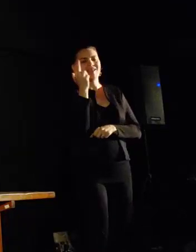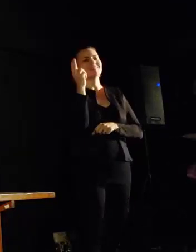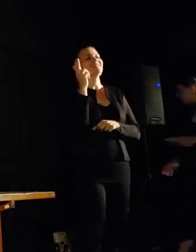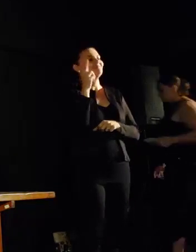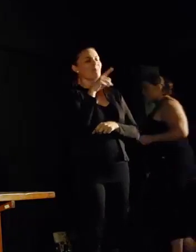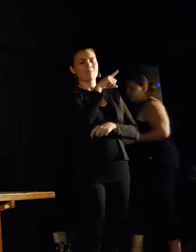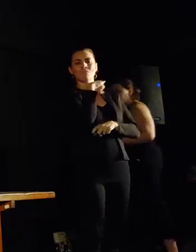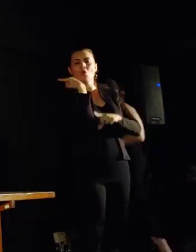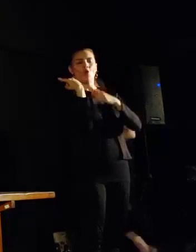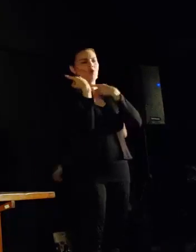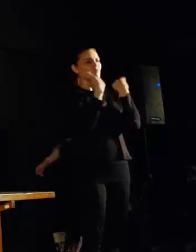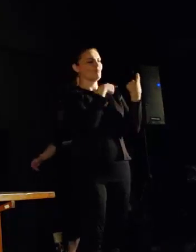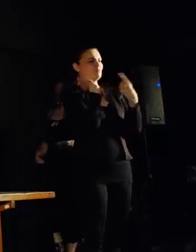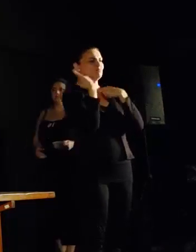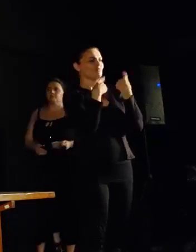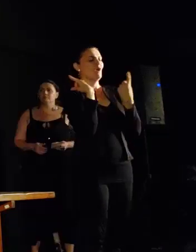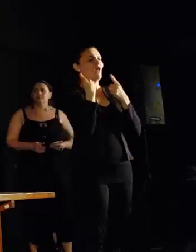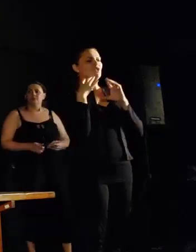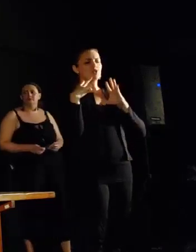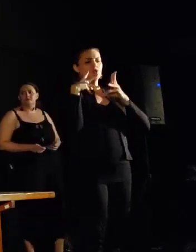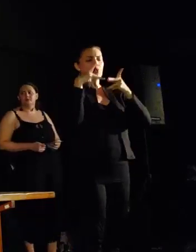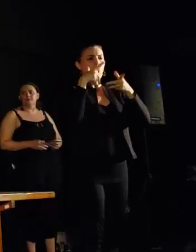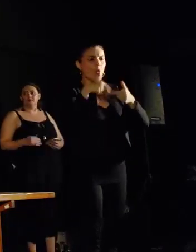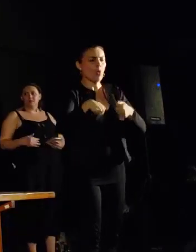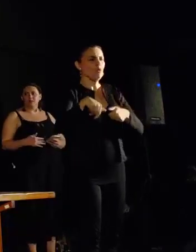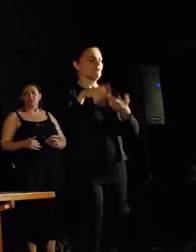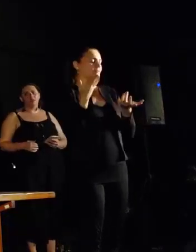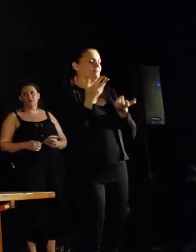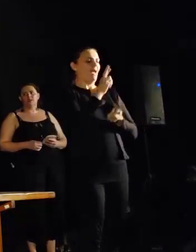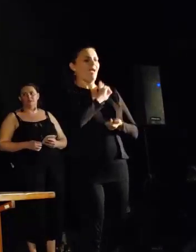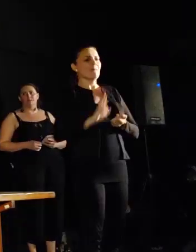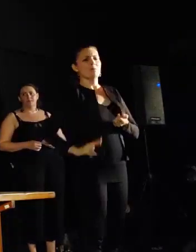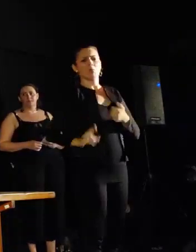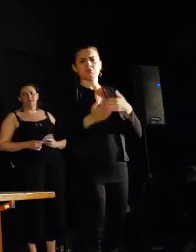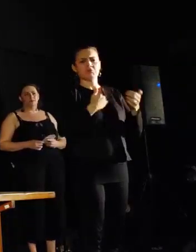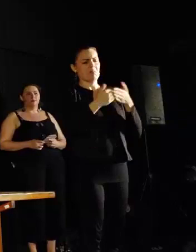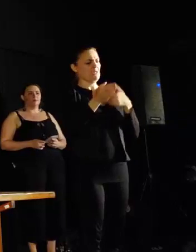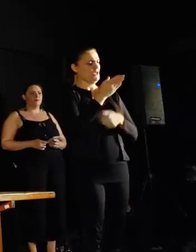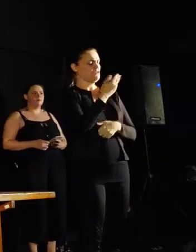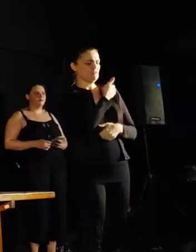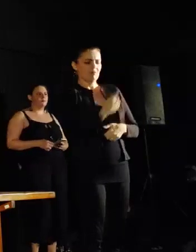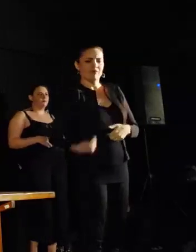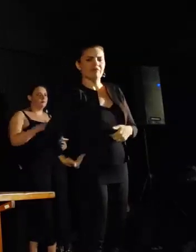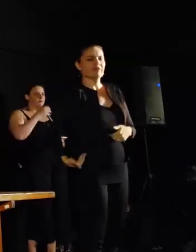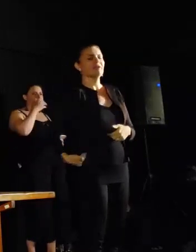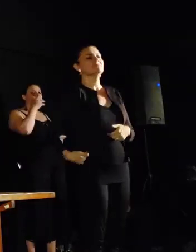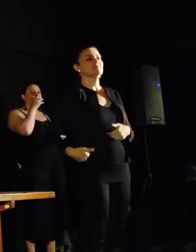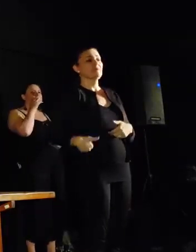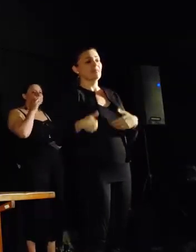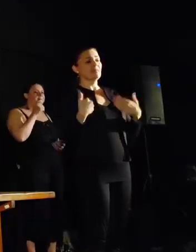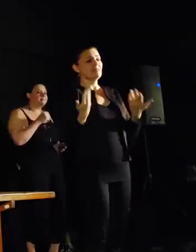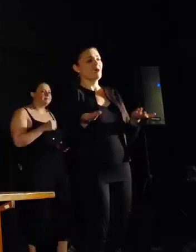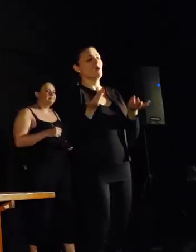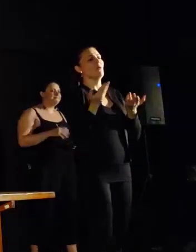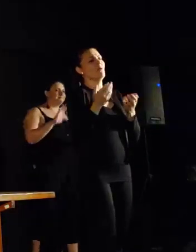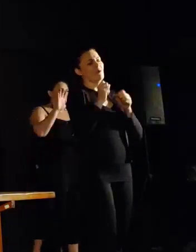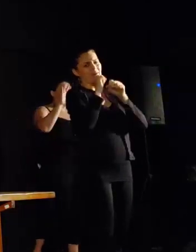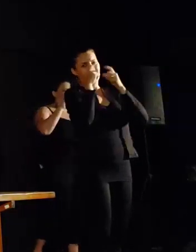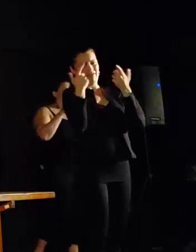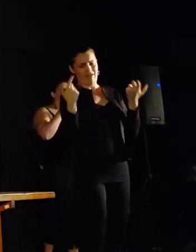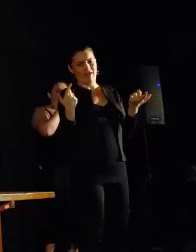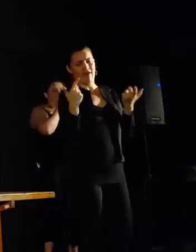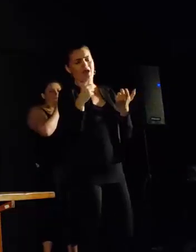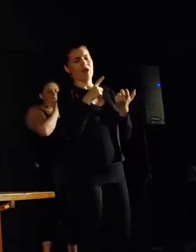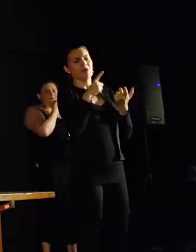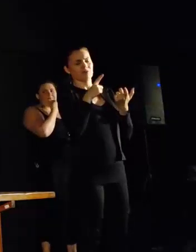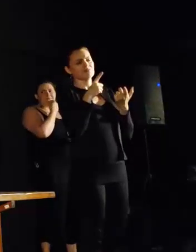intocado durante toda a Nova República, independente de qual tenha sido o governo. Então, dentro desse horizonte, é claro que a